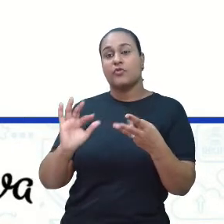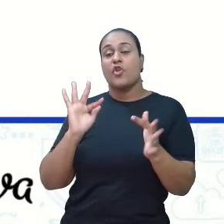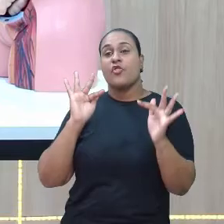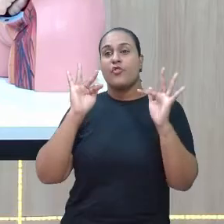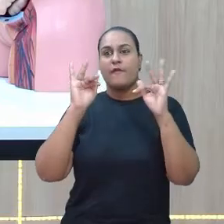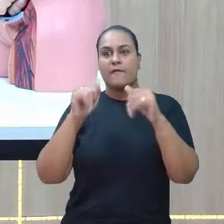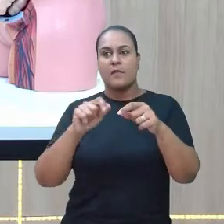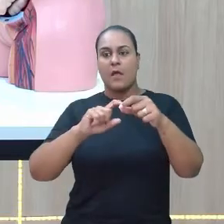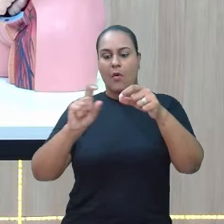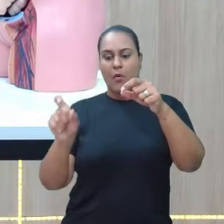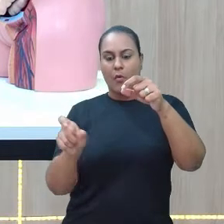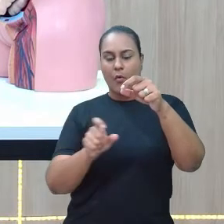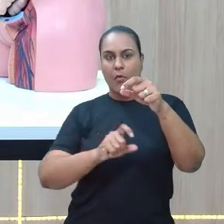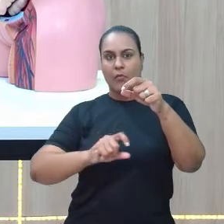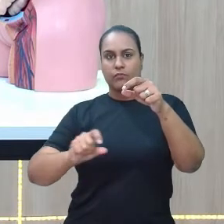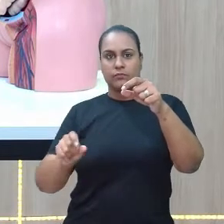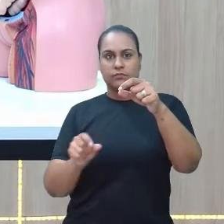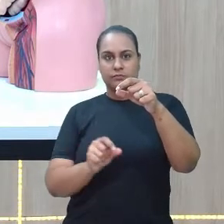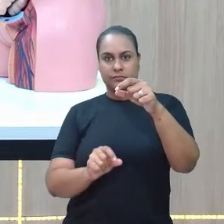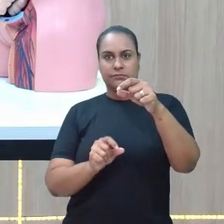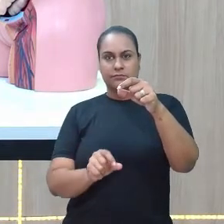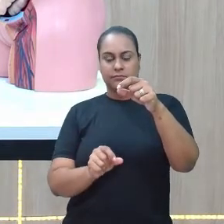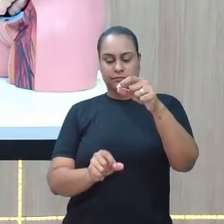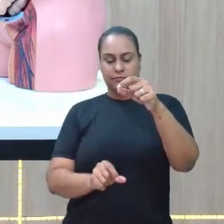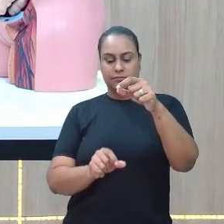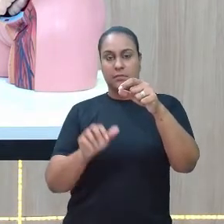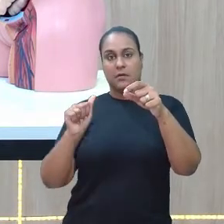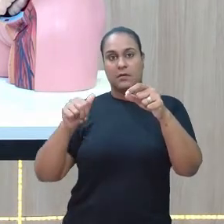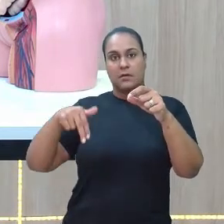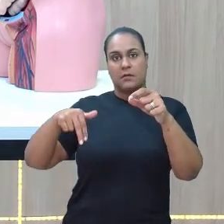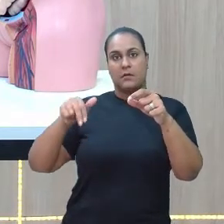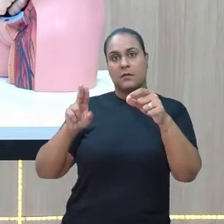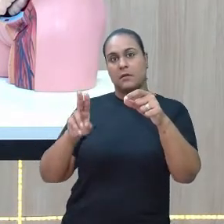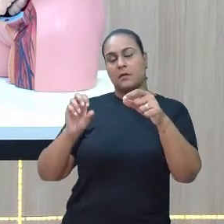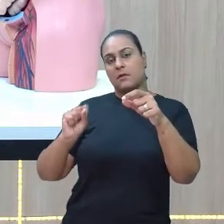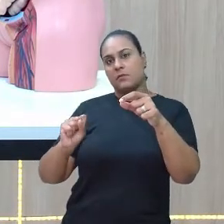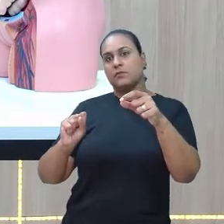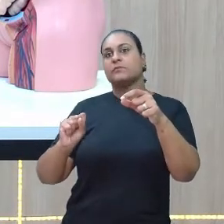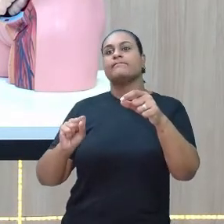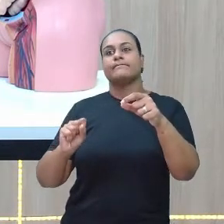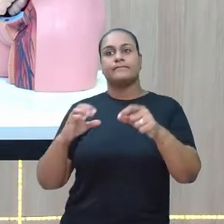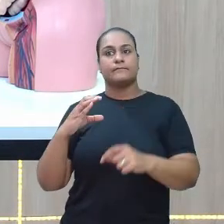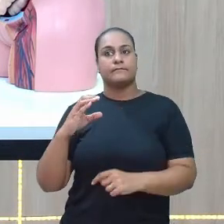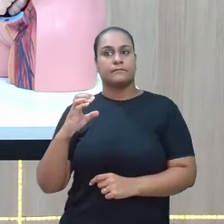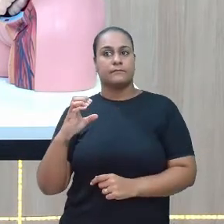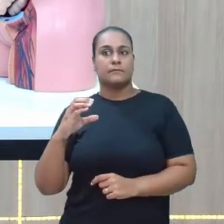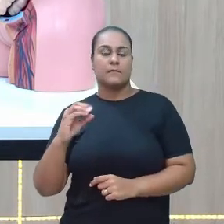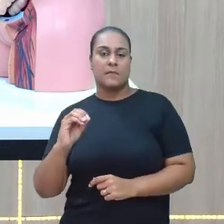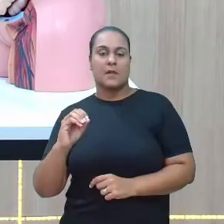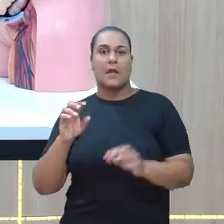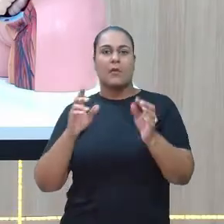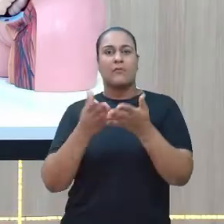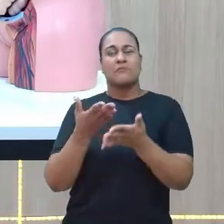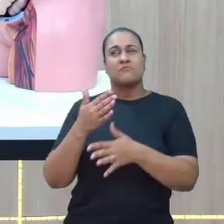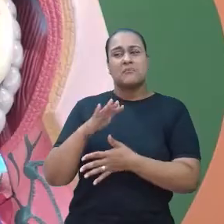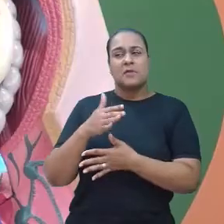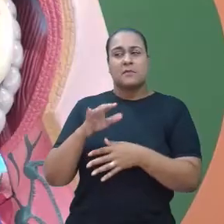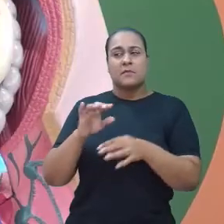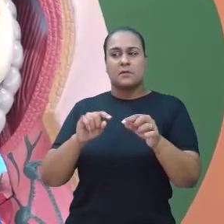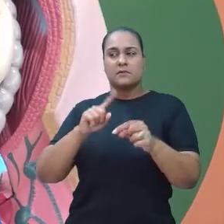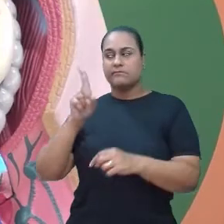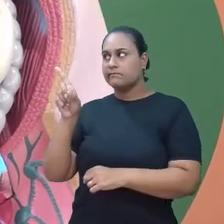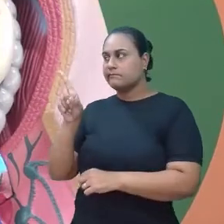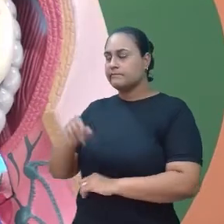termina no ânus. O seco, ele é a porção inicial do intestino delgado. Ele fica mais ou menos